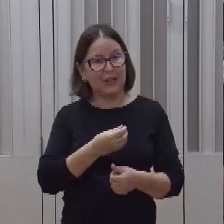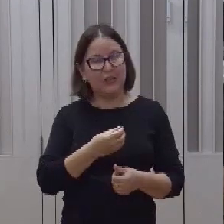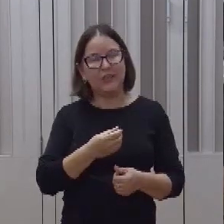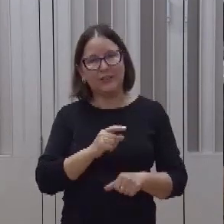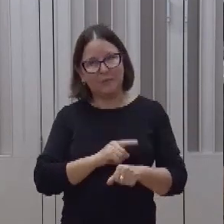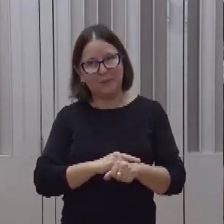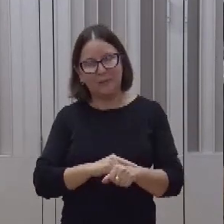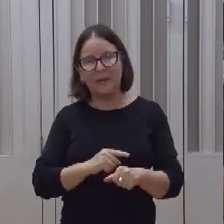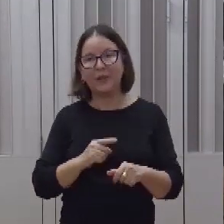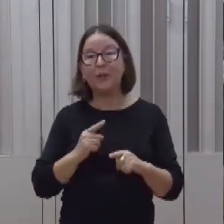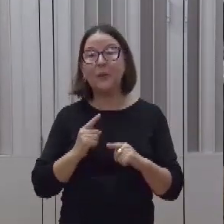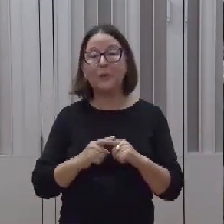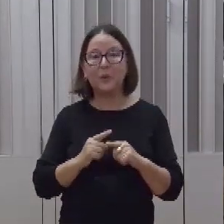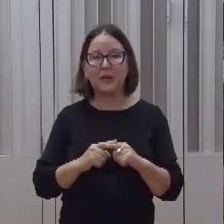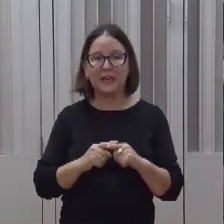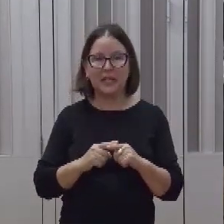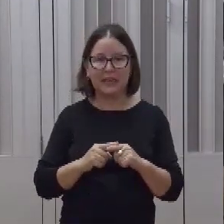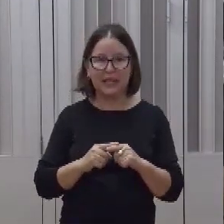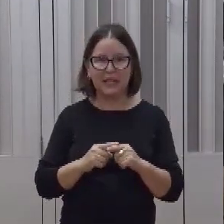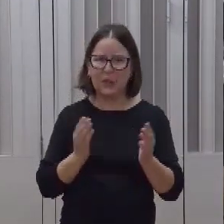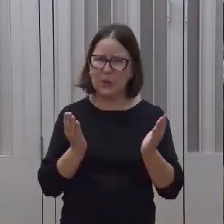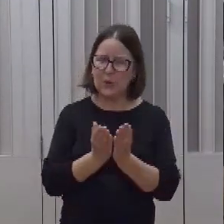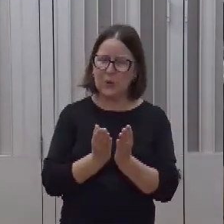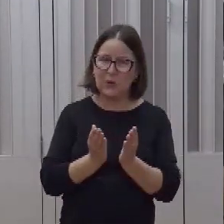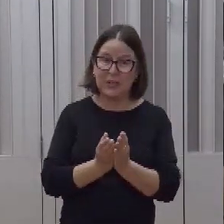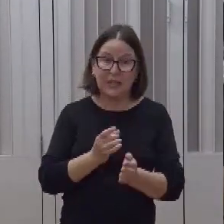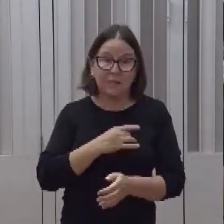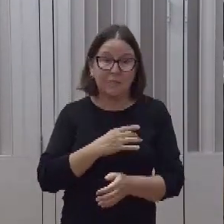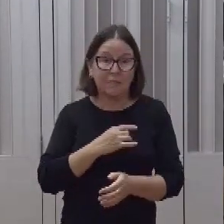Às vezes até numa obediência estúpida.